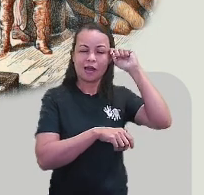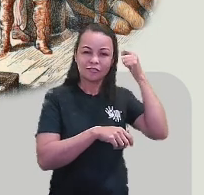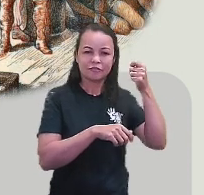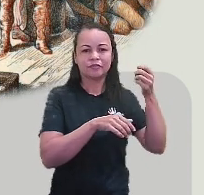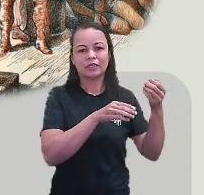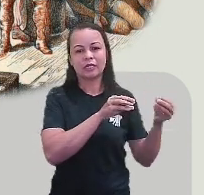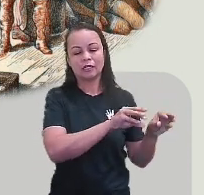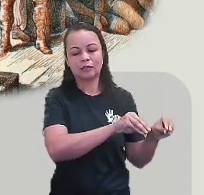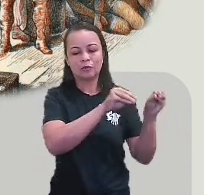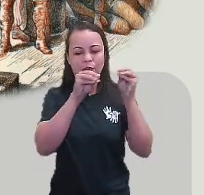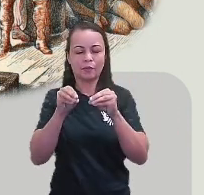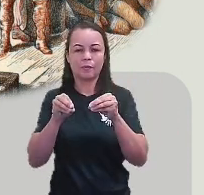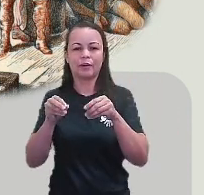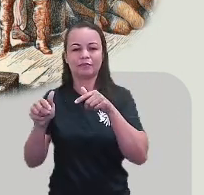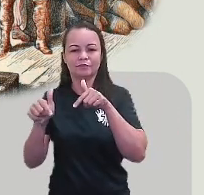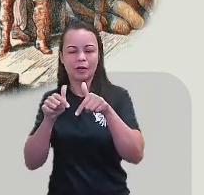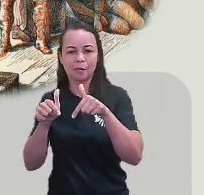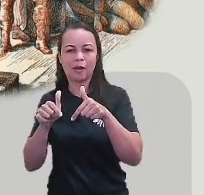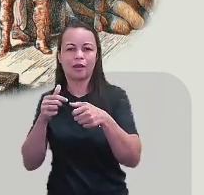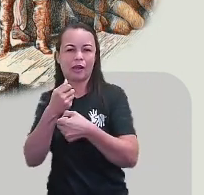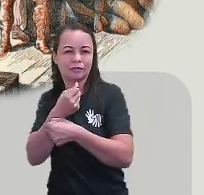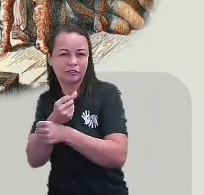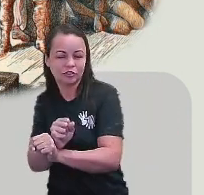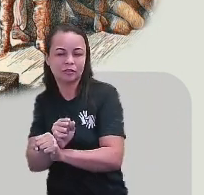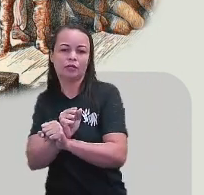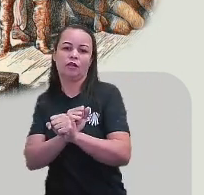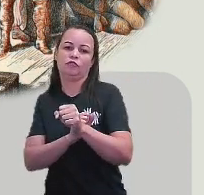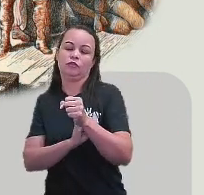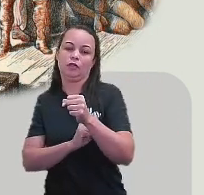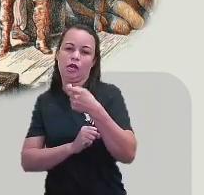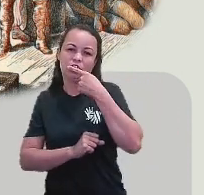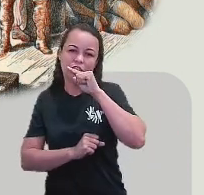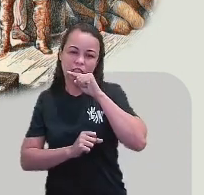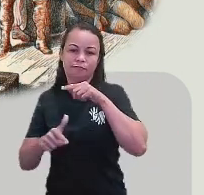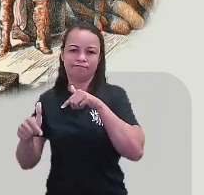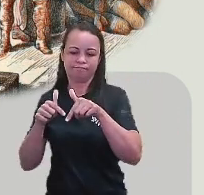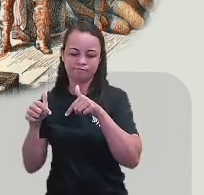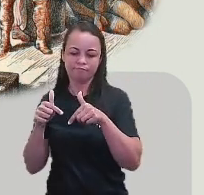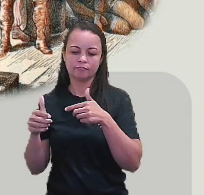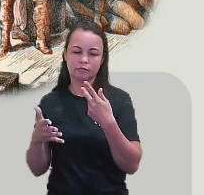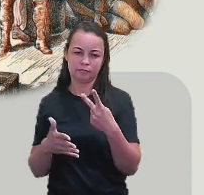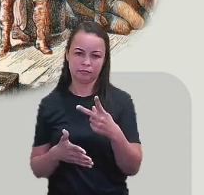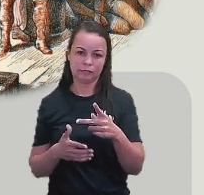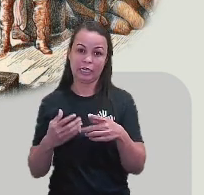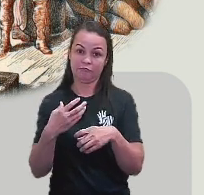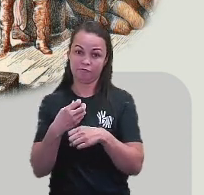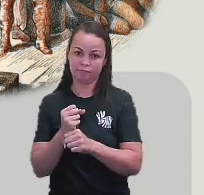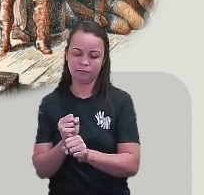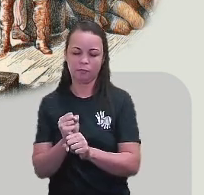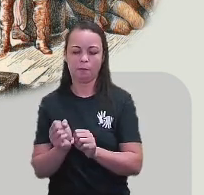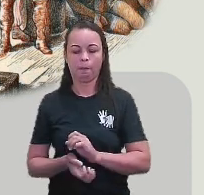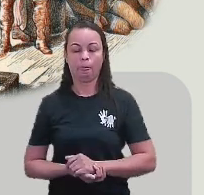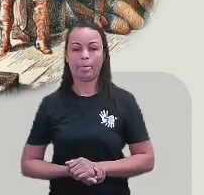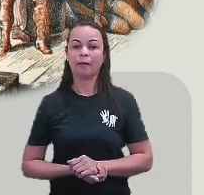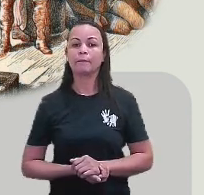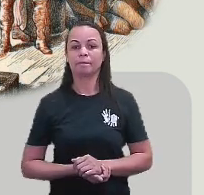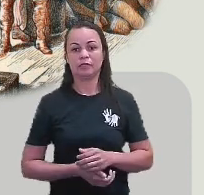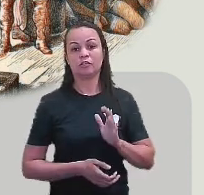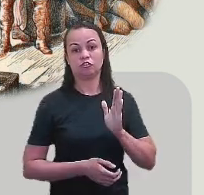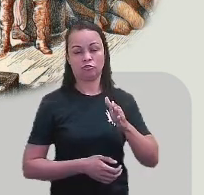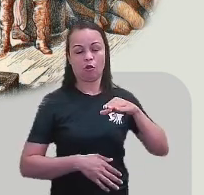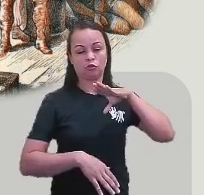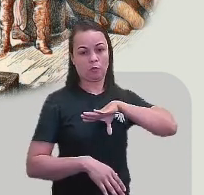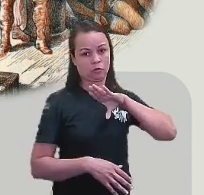Brasil, na cana-de-açúcar. Então, essa era uma forma também de migração, mas aí é uma migração já forçada. Os portugueses vieram por livre e